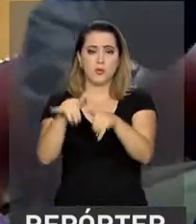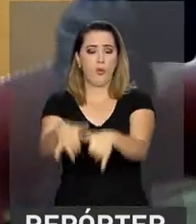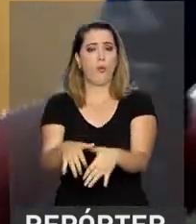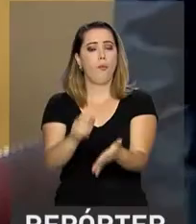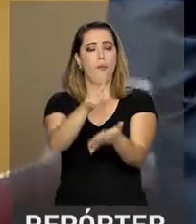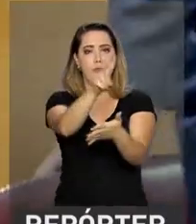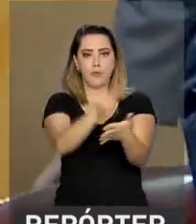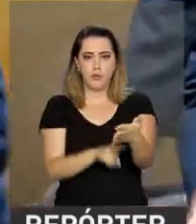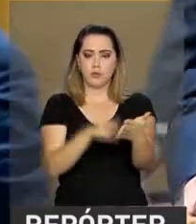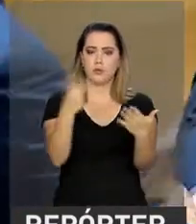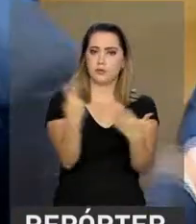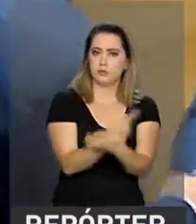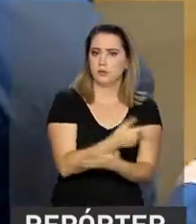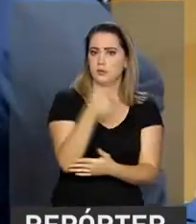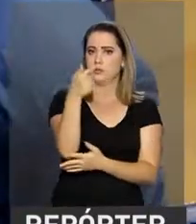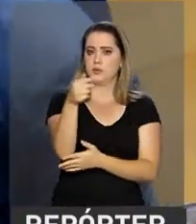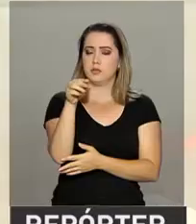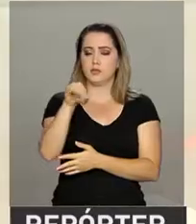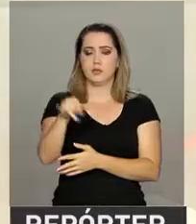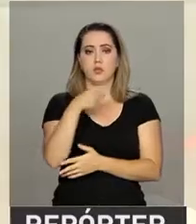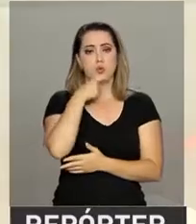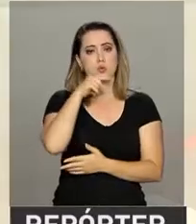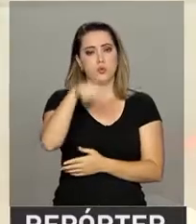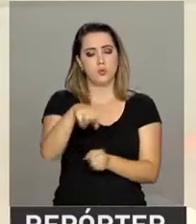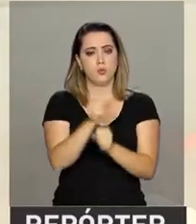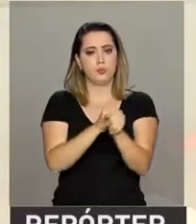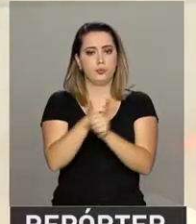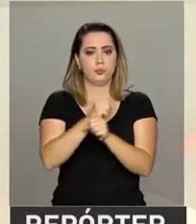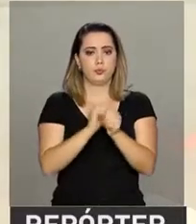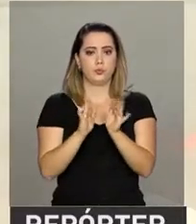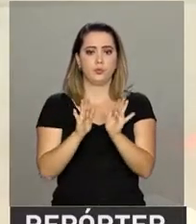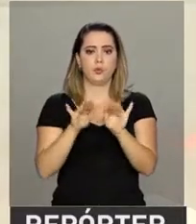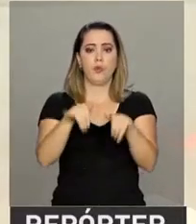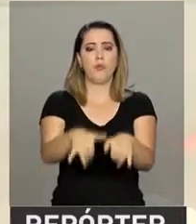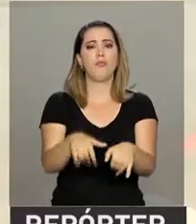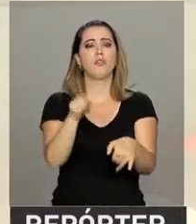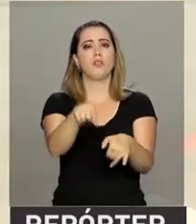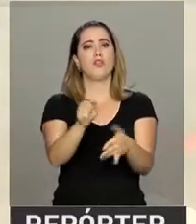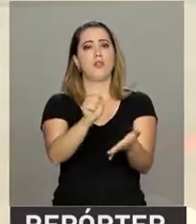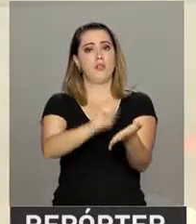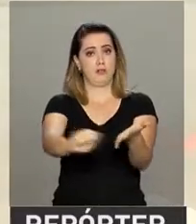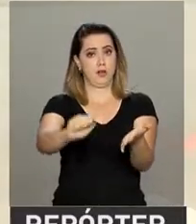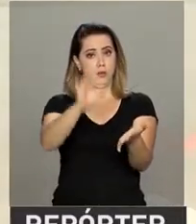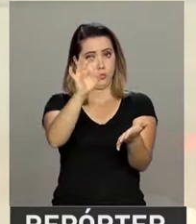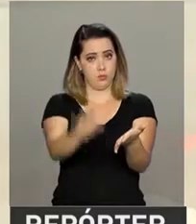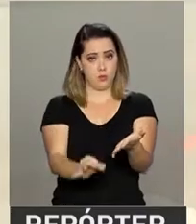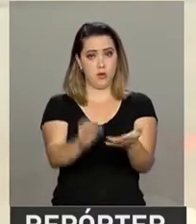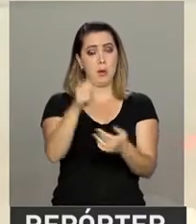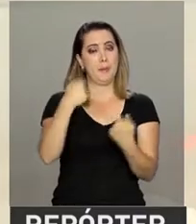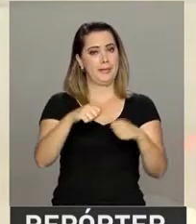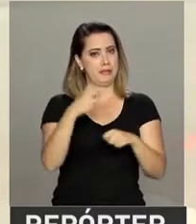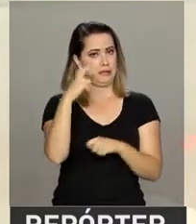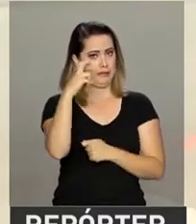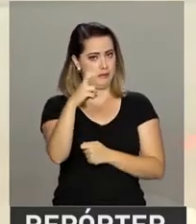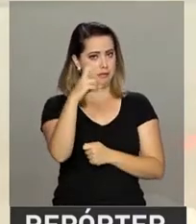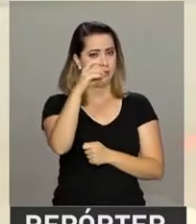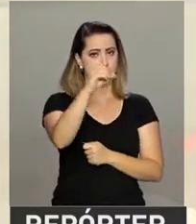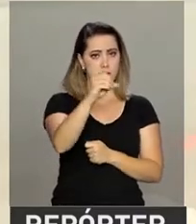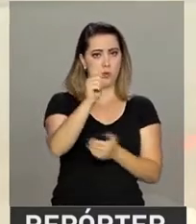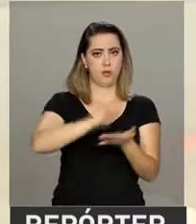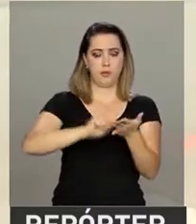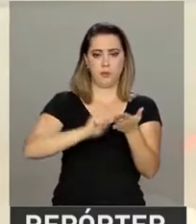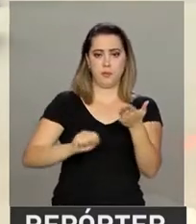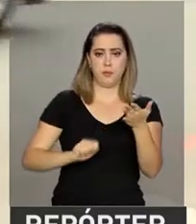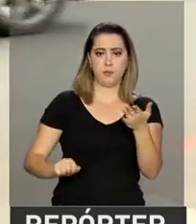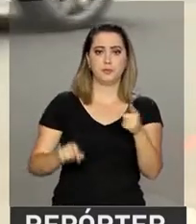texto, que foi feita em 7 de julho deste ano. A última etapa é a ratificação, e são necessárias ao menos 50